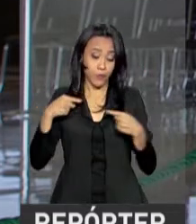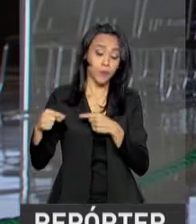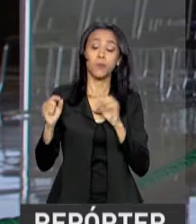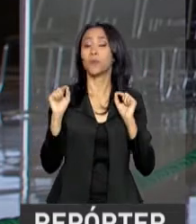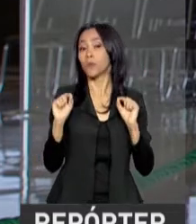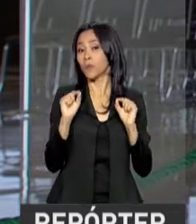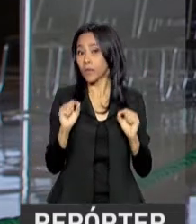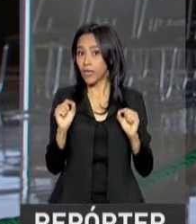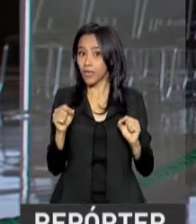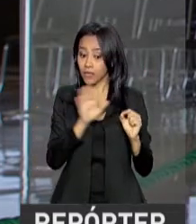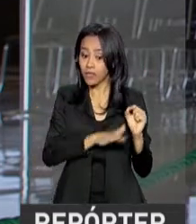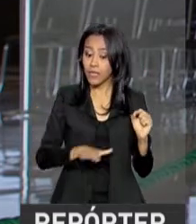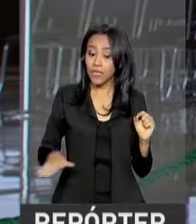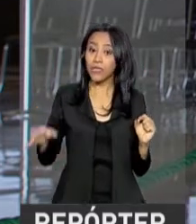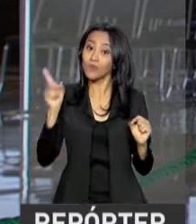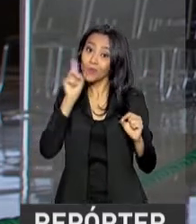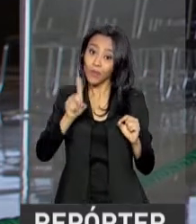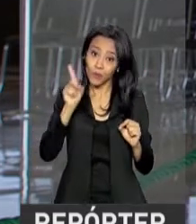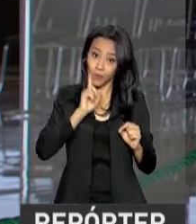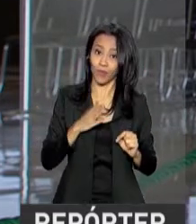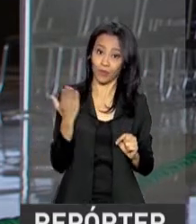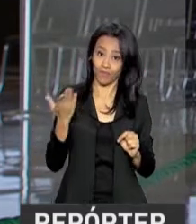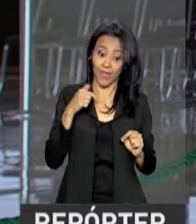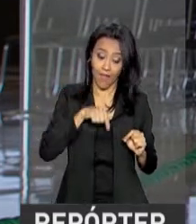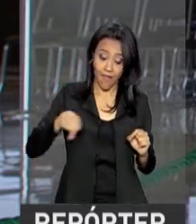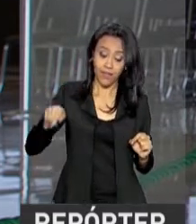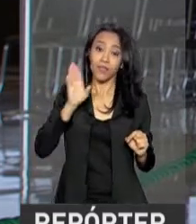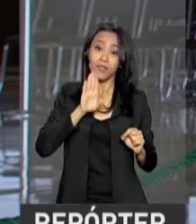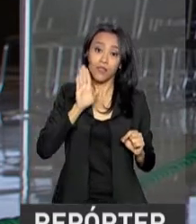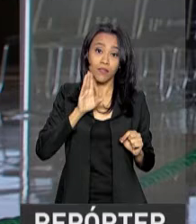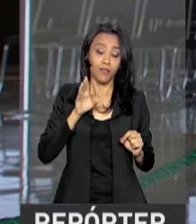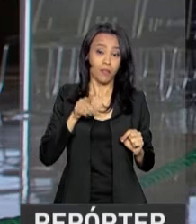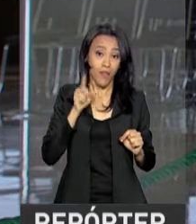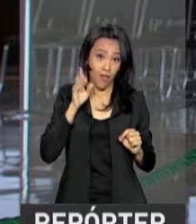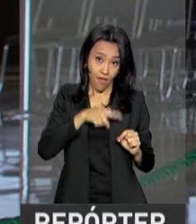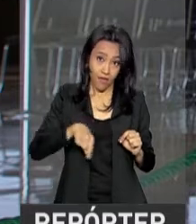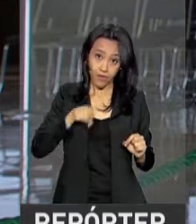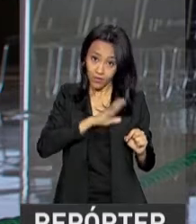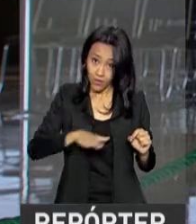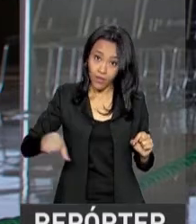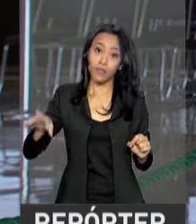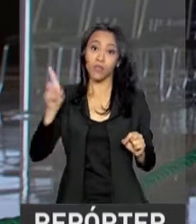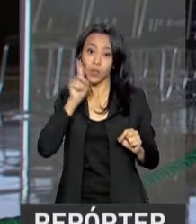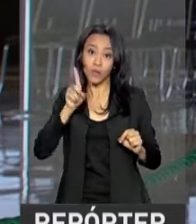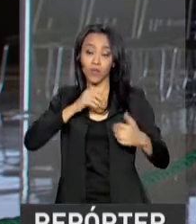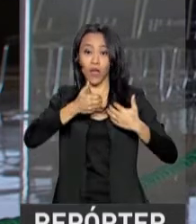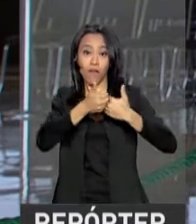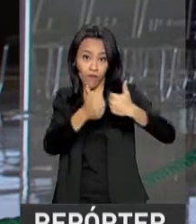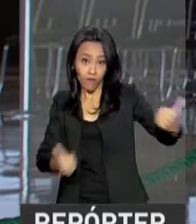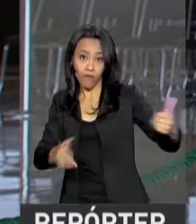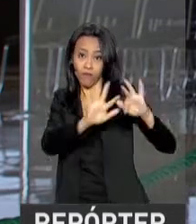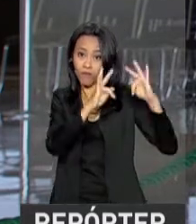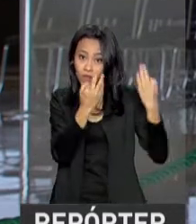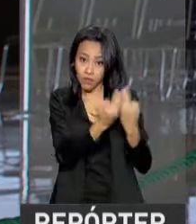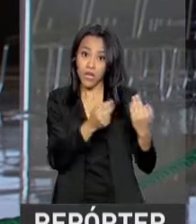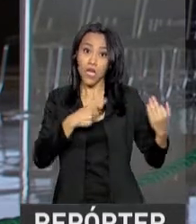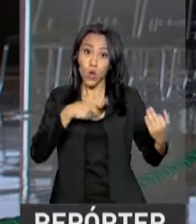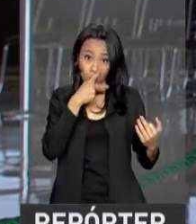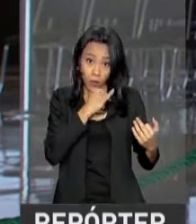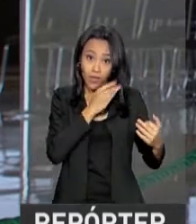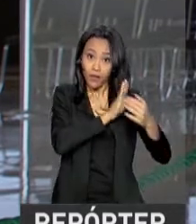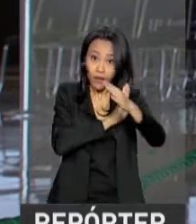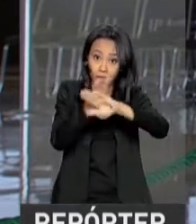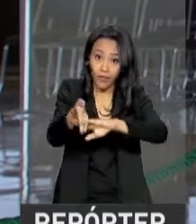a questão das crianças nos estados unidos essas crianças elas foram afastadas de seus pais os pais tentaram entrar irregularmente ilegalmente no país